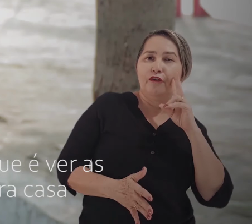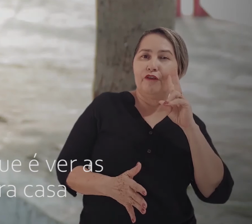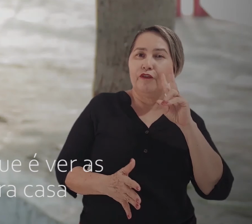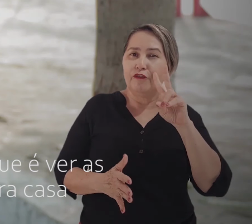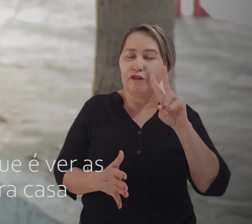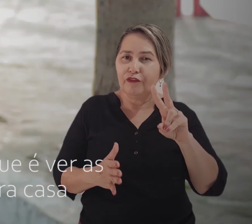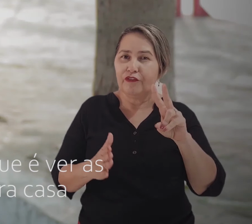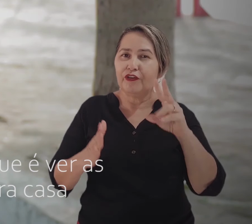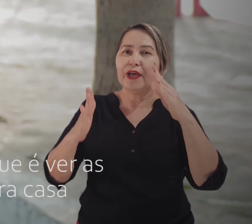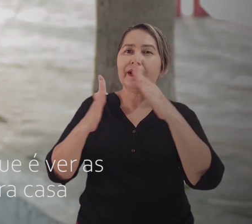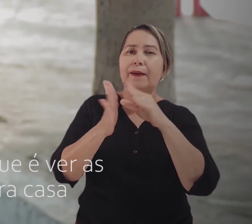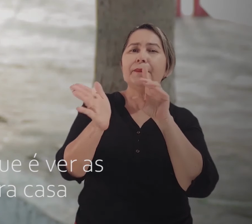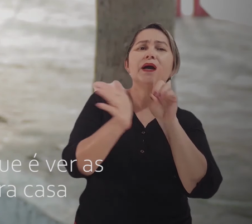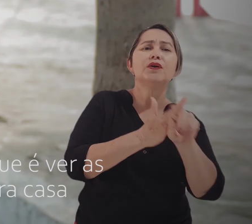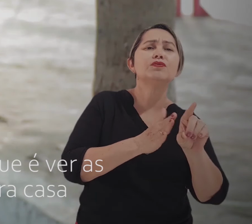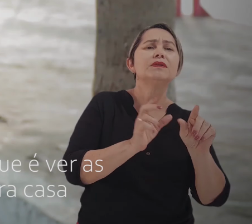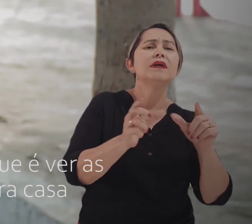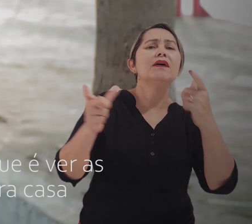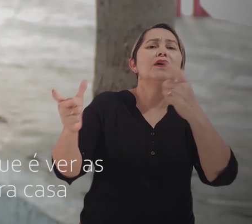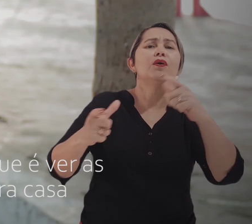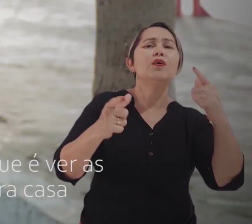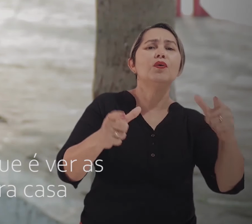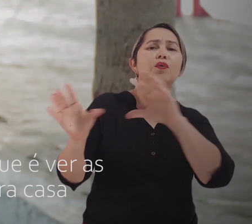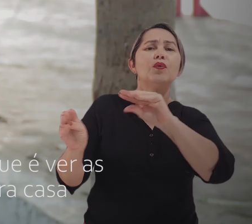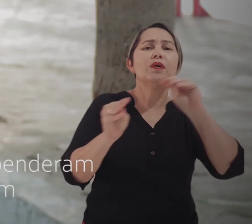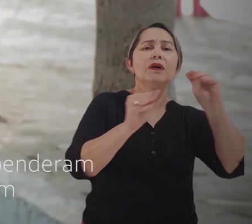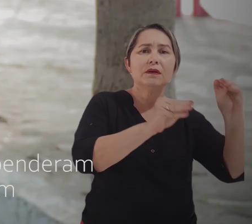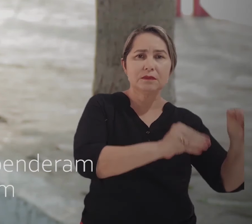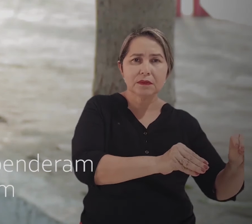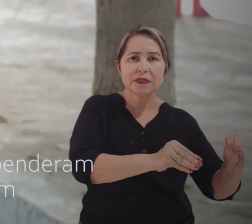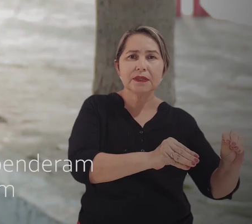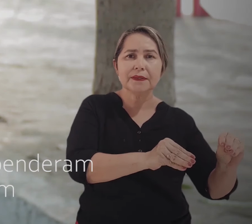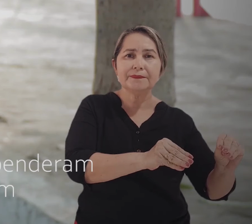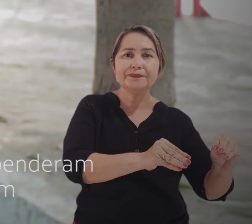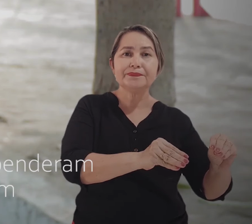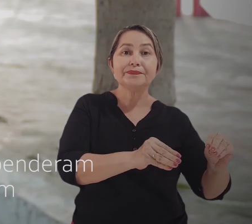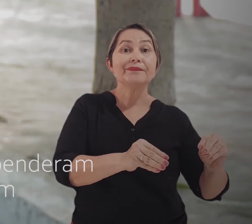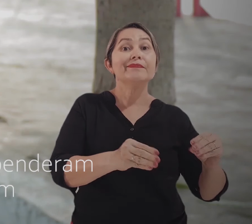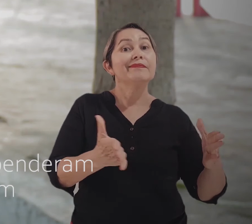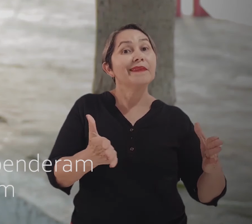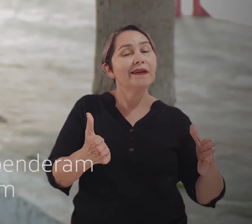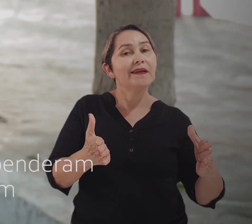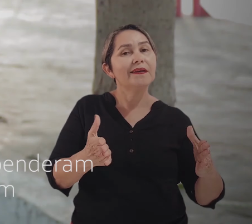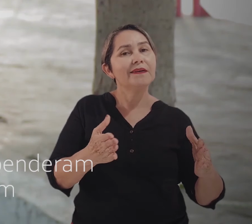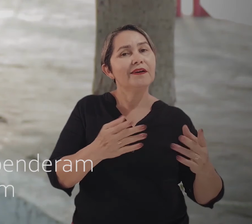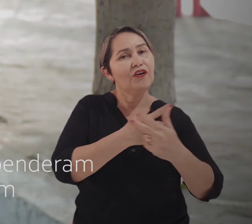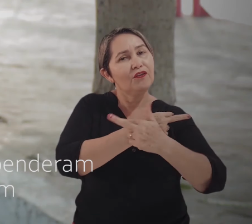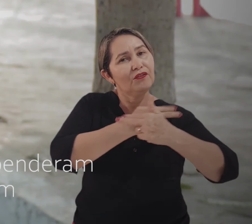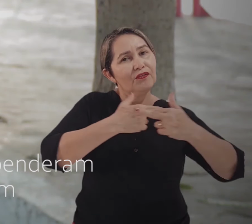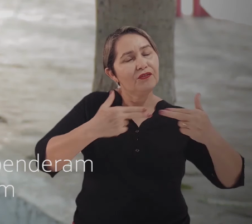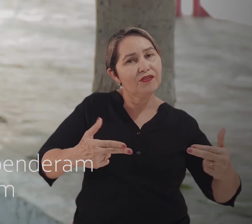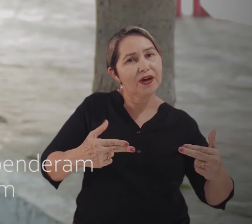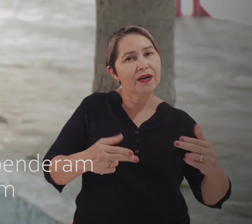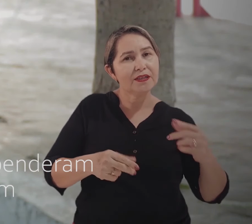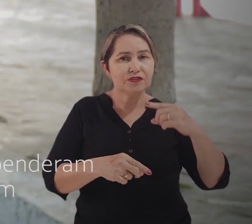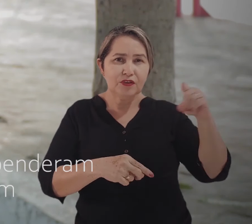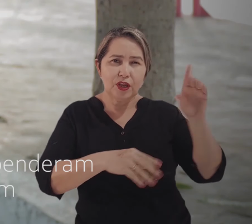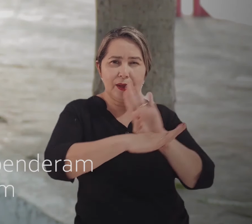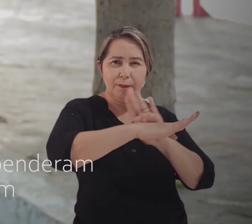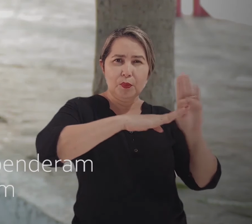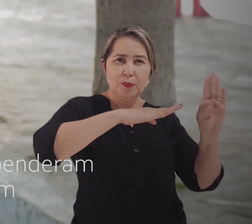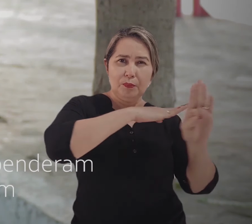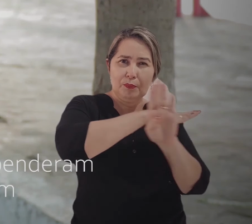perguntaram para onde a pessoa queria mudar, comprar outra casa. E assim, muitos foram, uns foram lá para Coca-Cola, outros